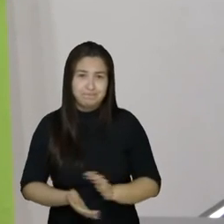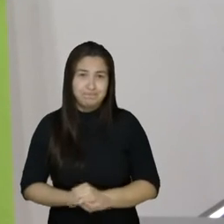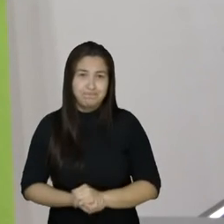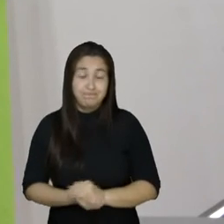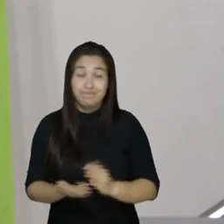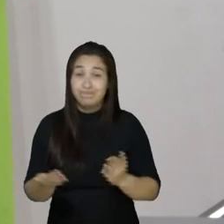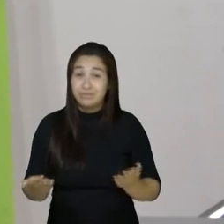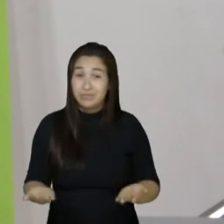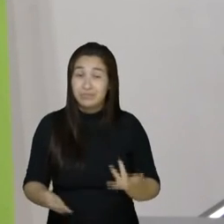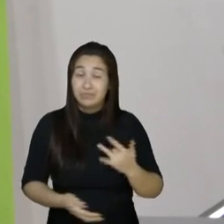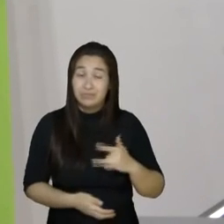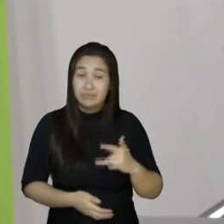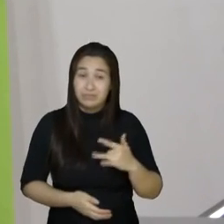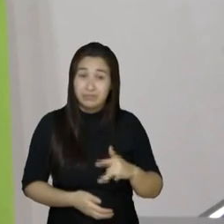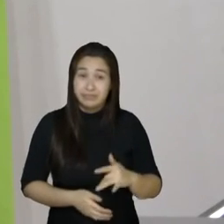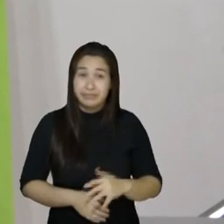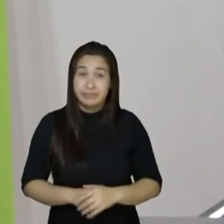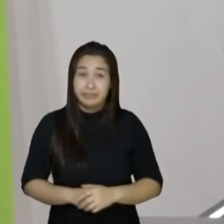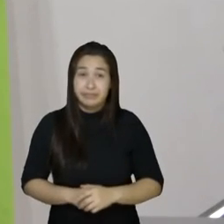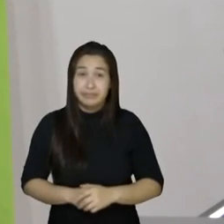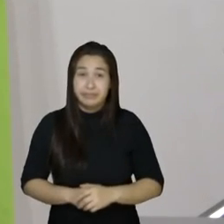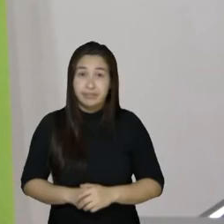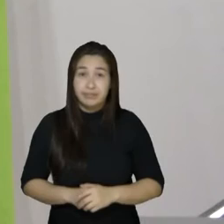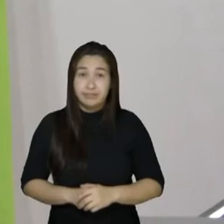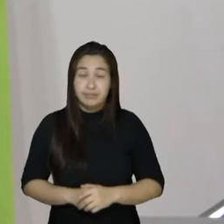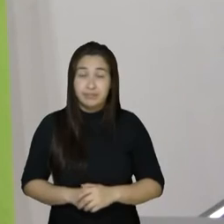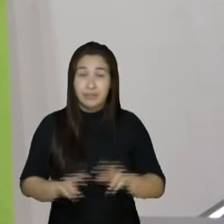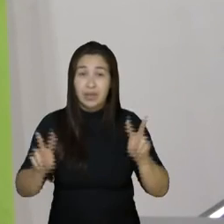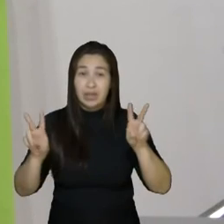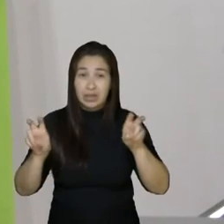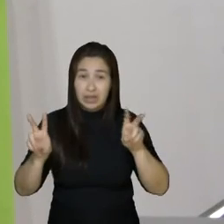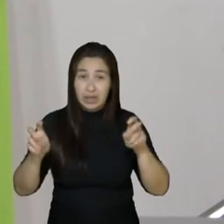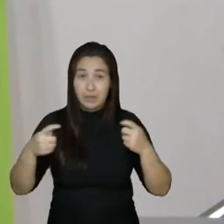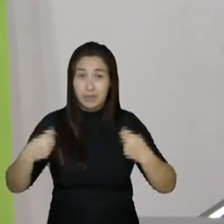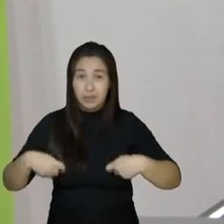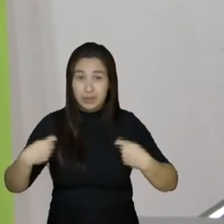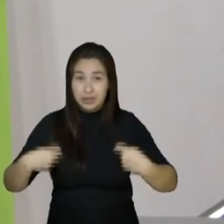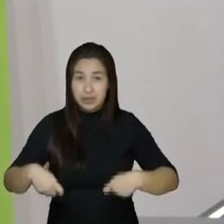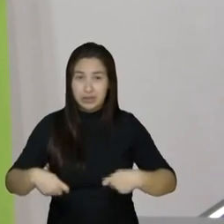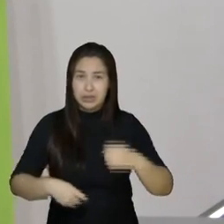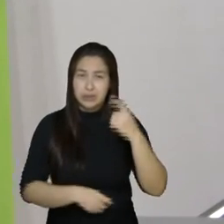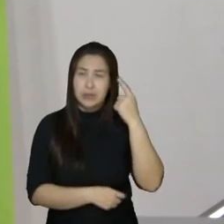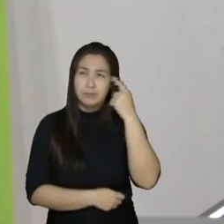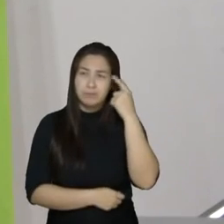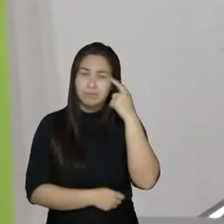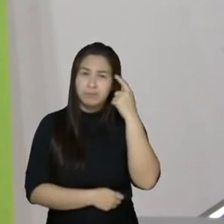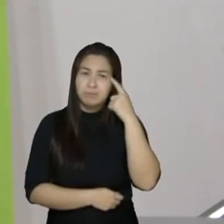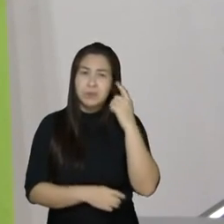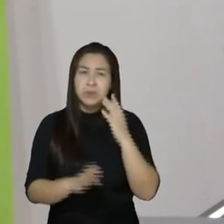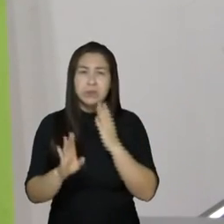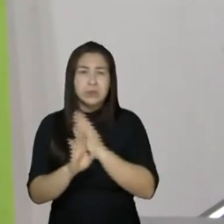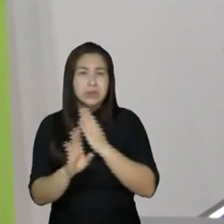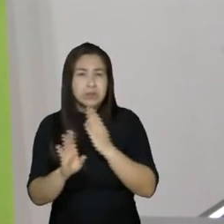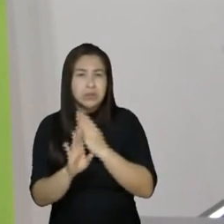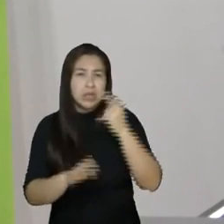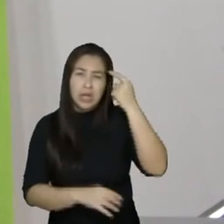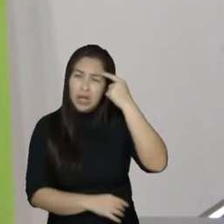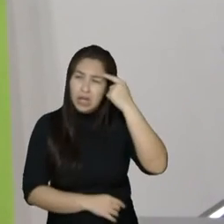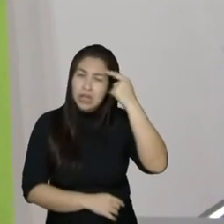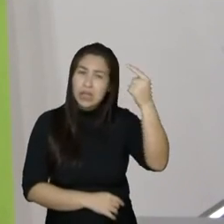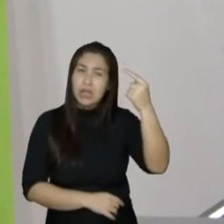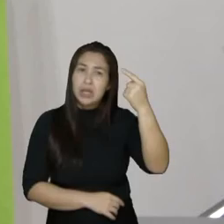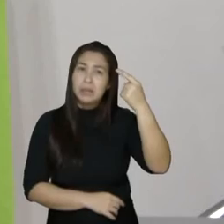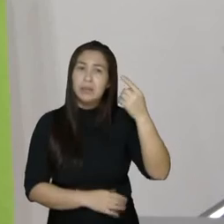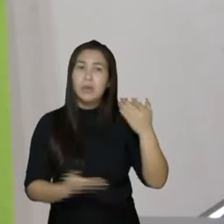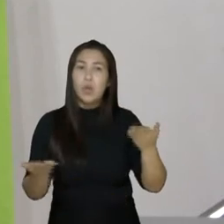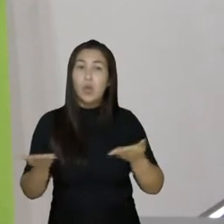é lamentável e é um assunto para ser pensado, lembrado no dia de